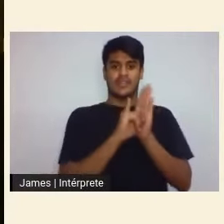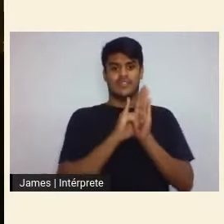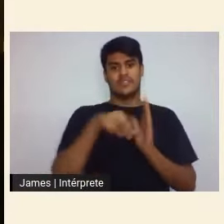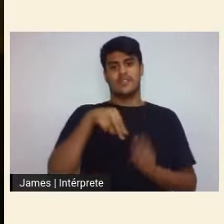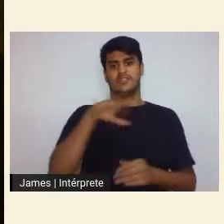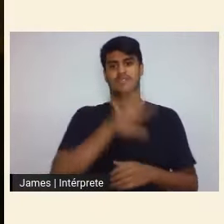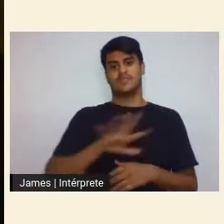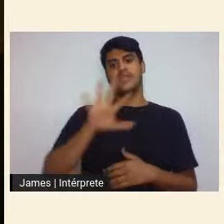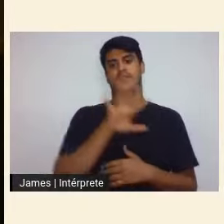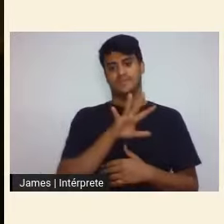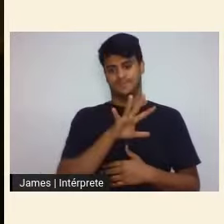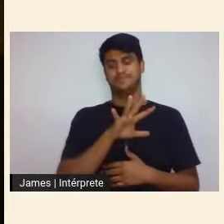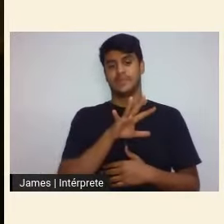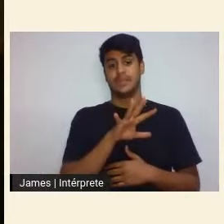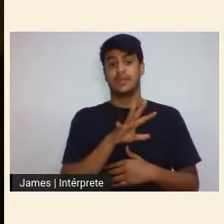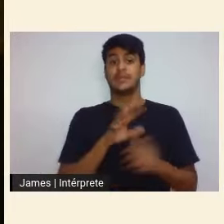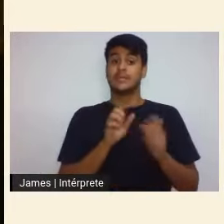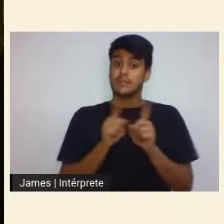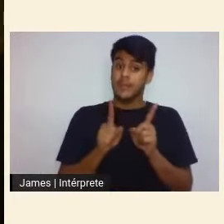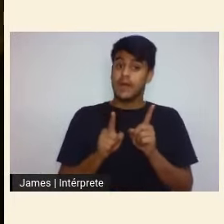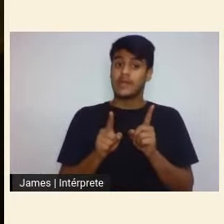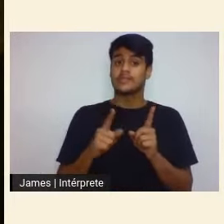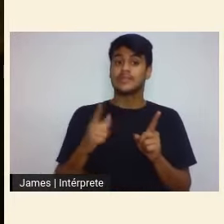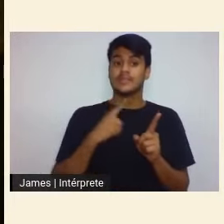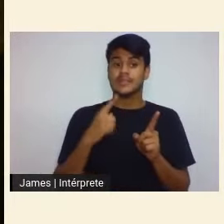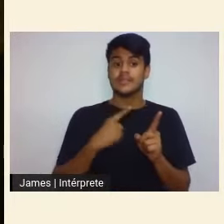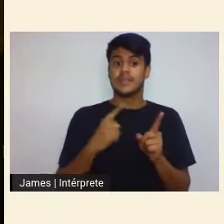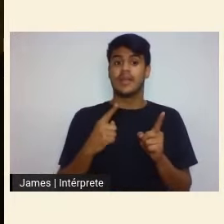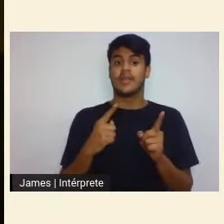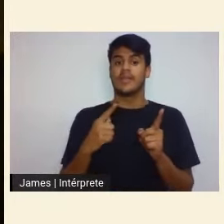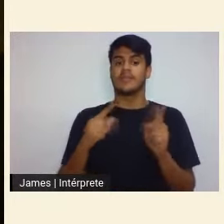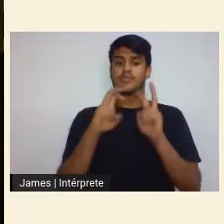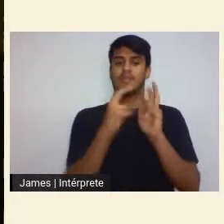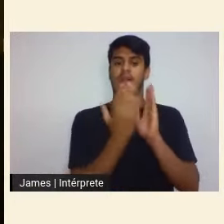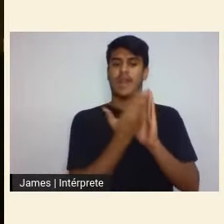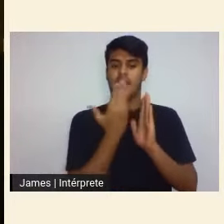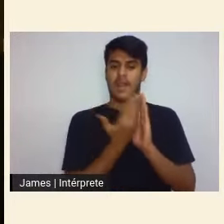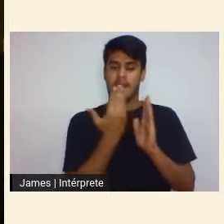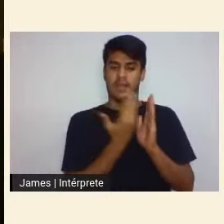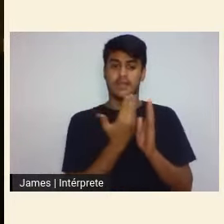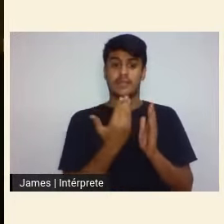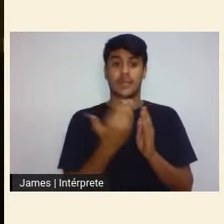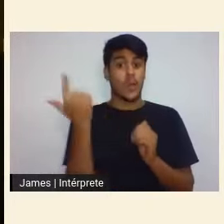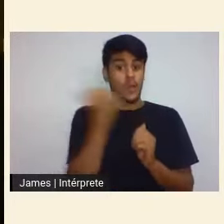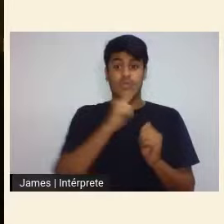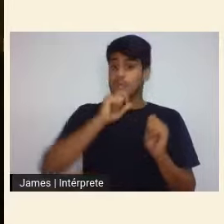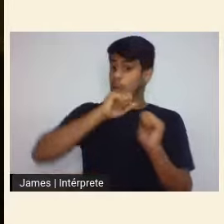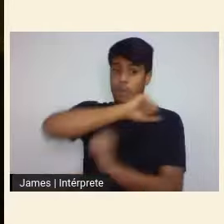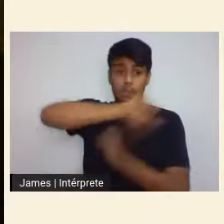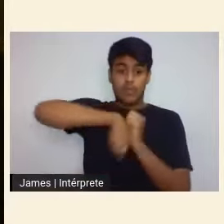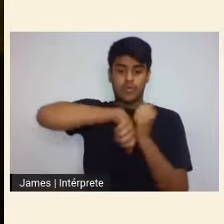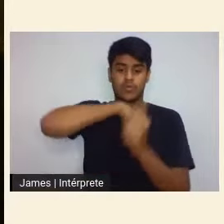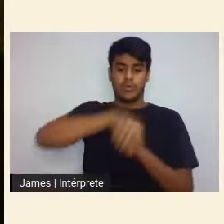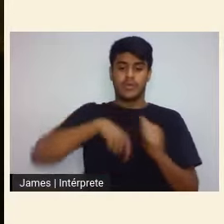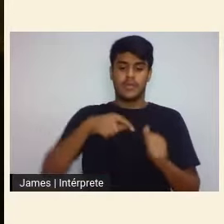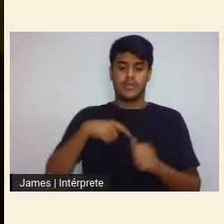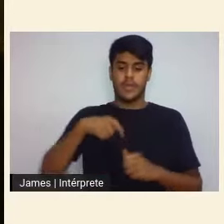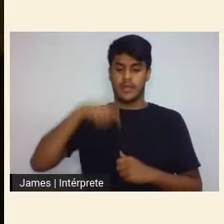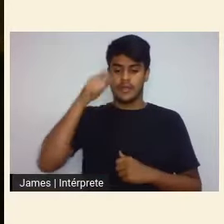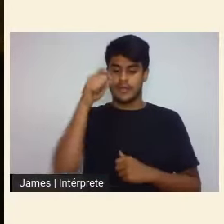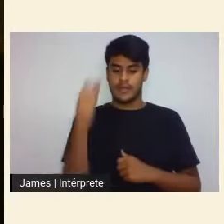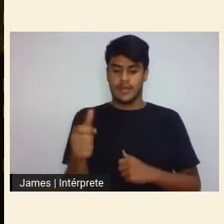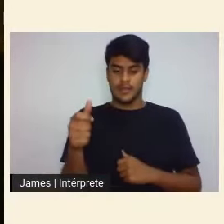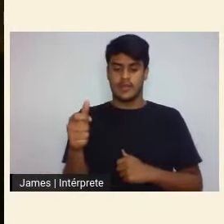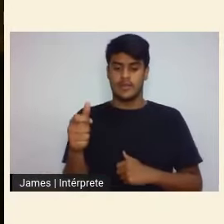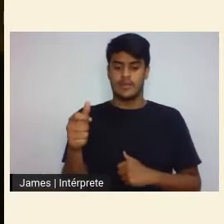mesa. Mas essa agonia das letras conseguiu a proeza de ser transformada em assunto de interesse popular. A